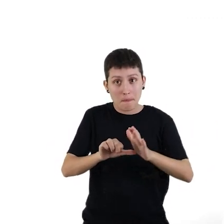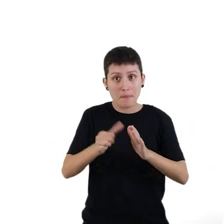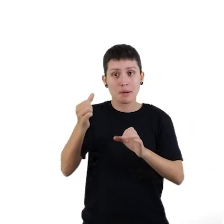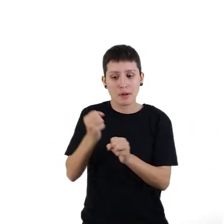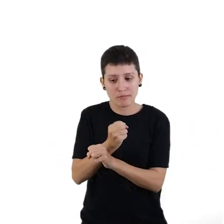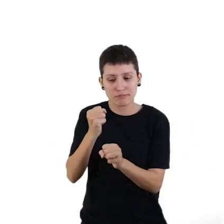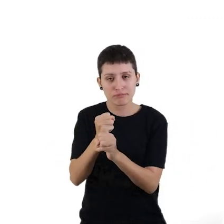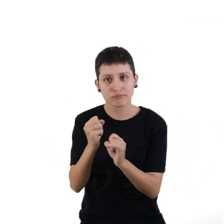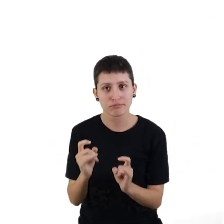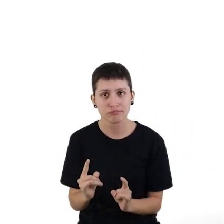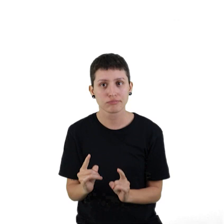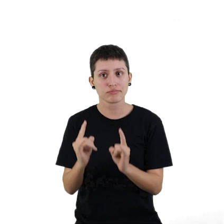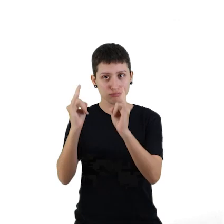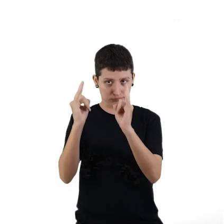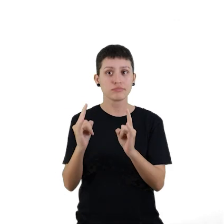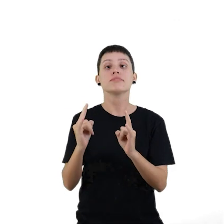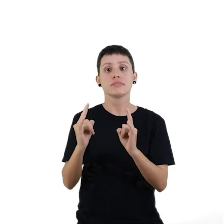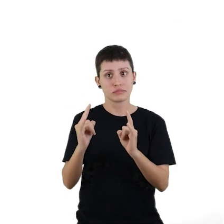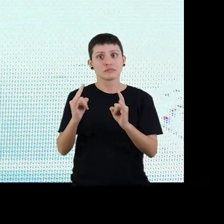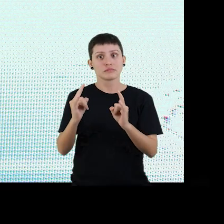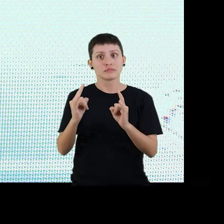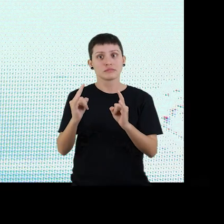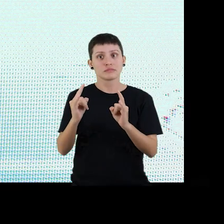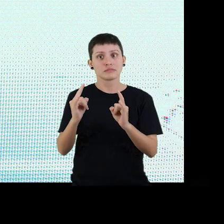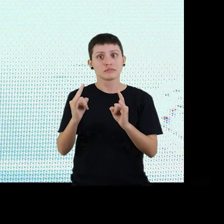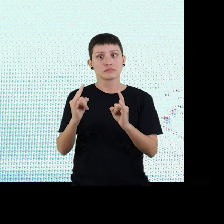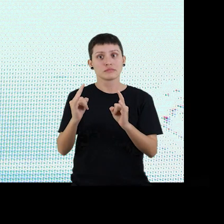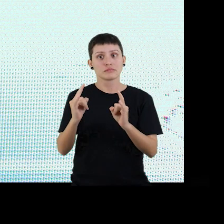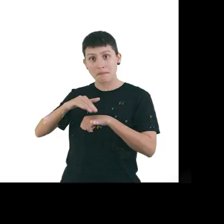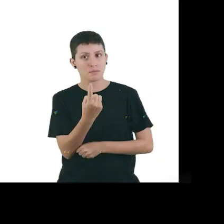de 7.100 metros quadrados.